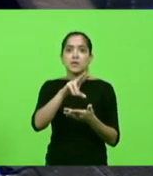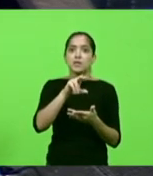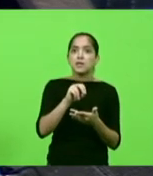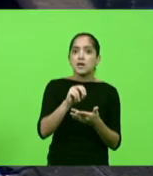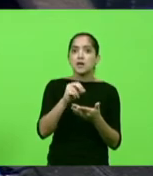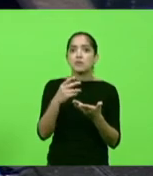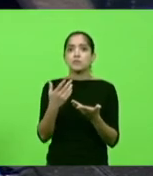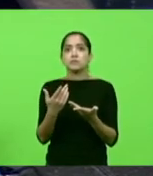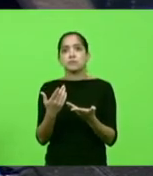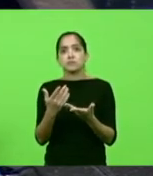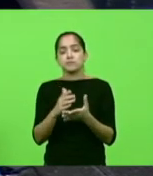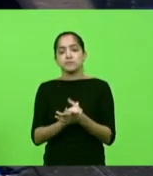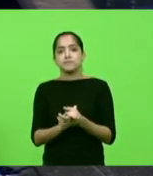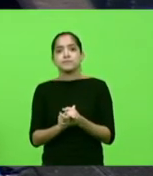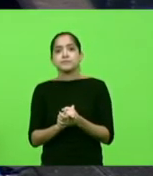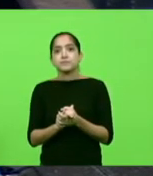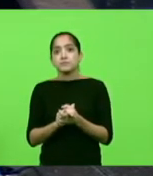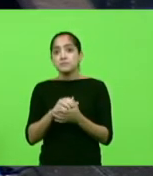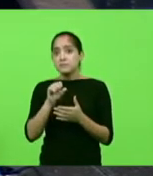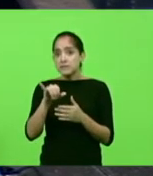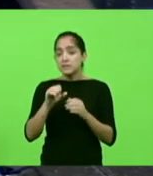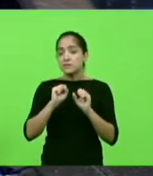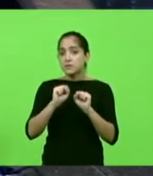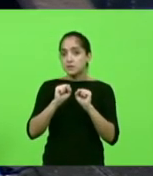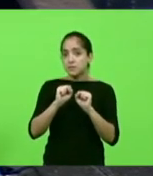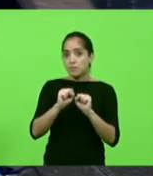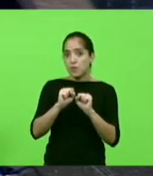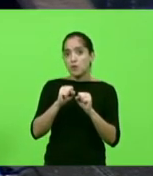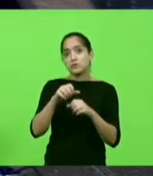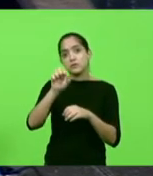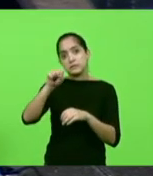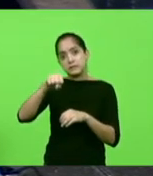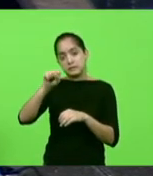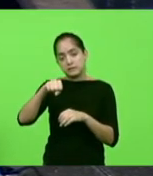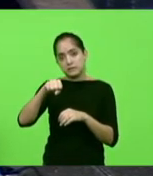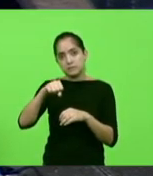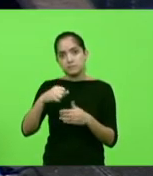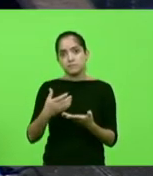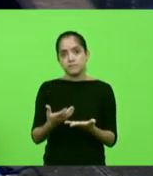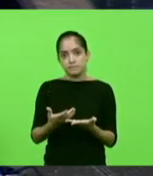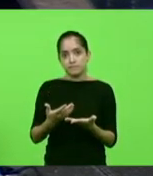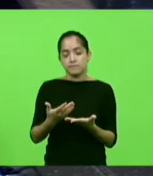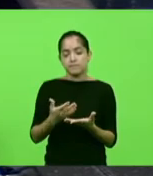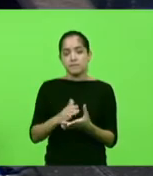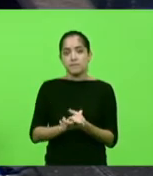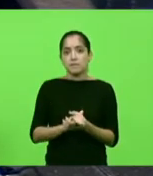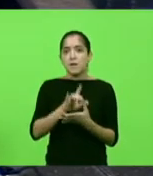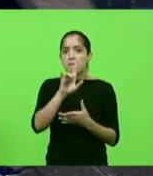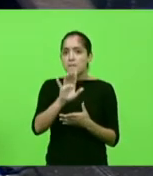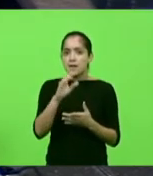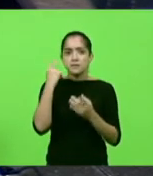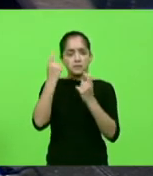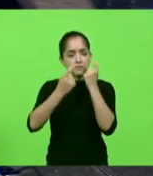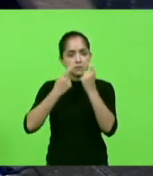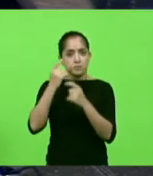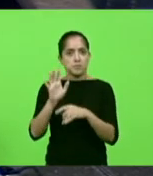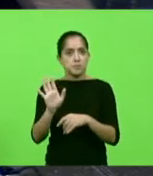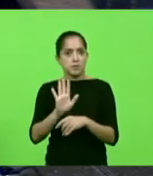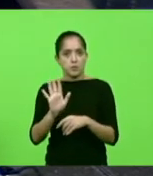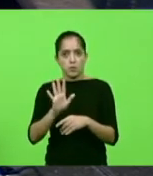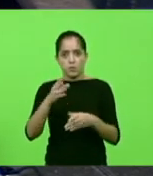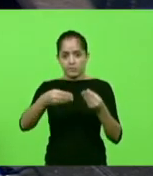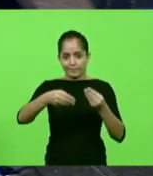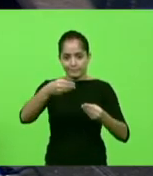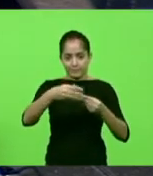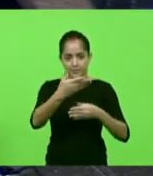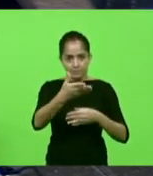quatro paredes de um gabinete, se você pode dizer um simpático sim, não é verdade? E não se preocupe, caro deputado flexível